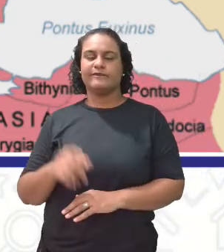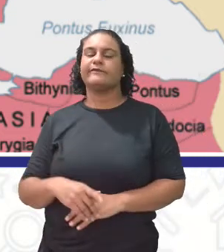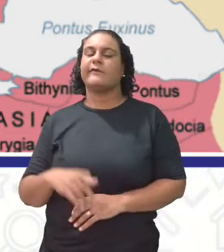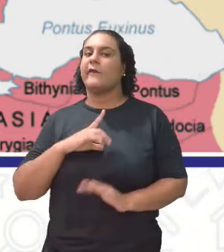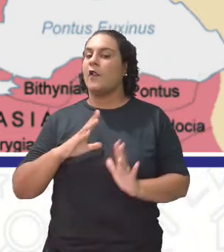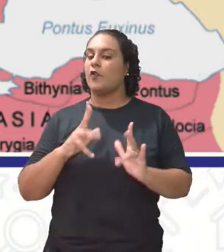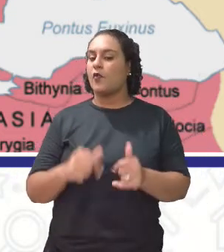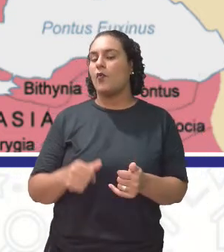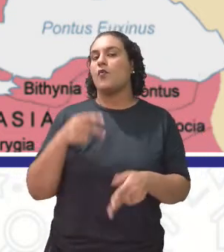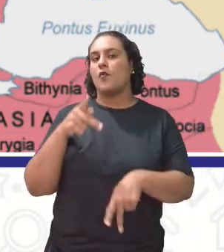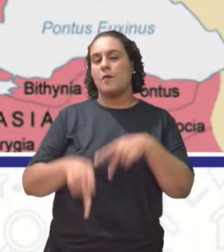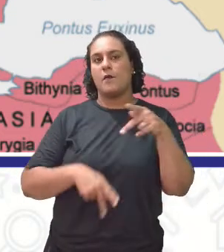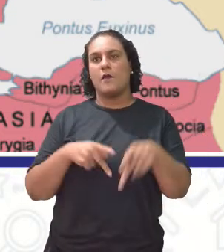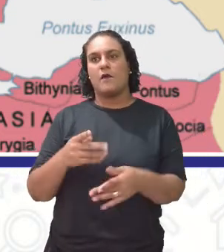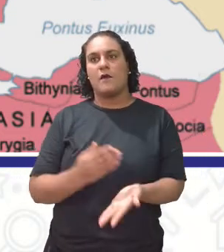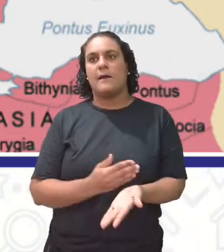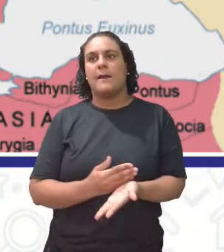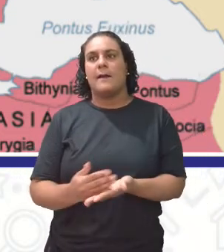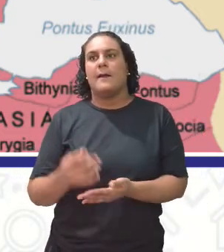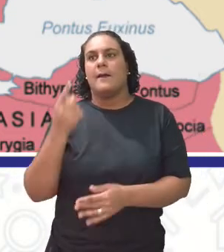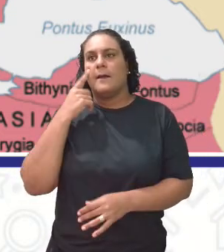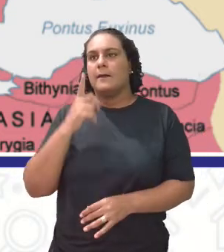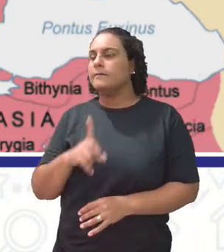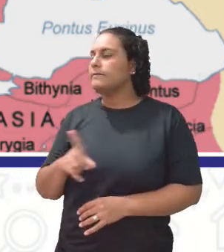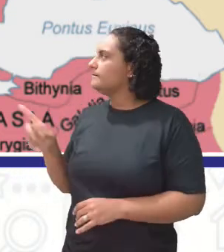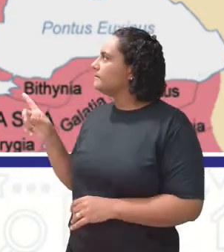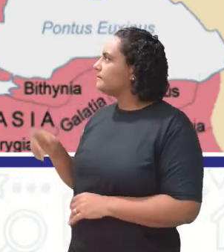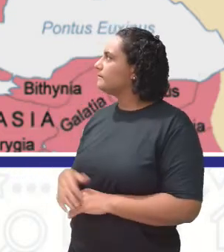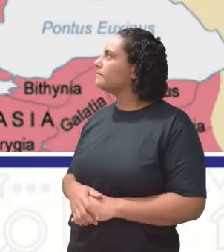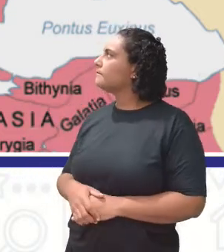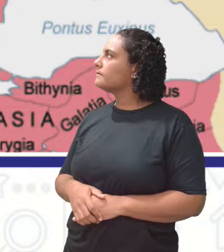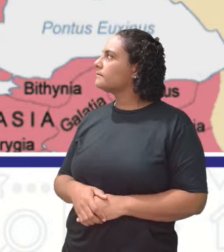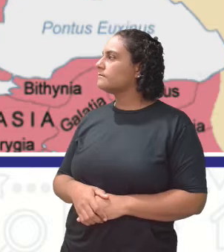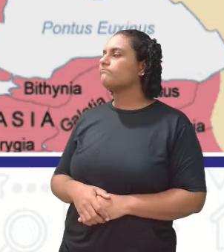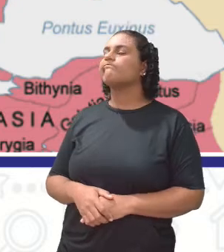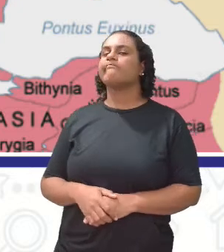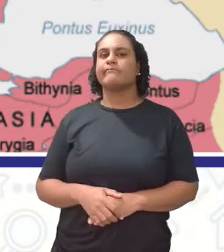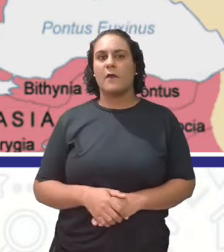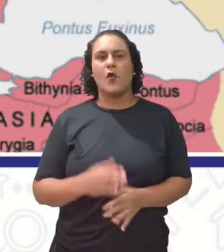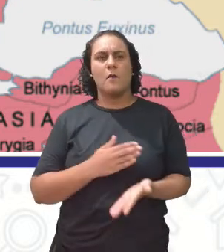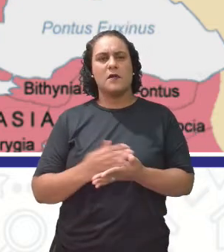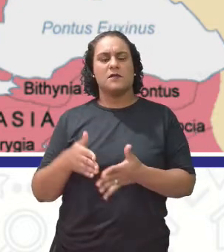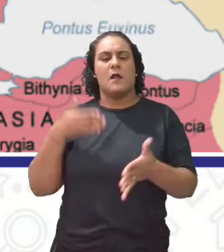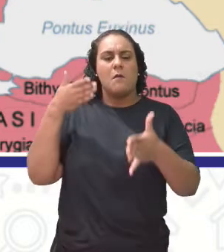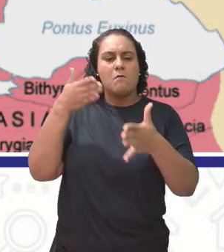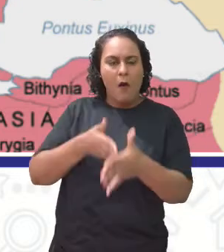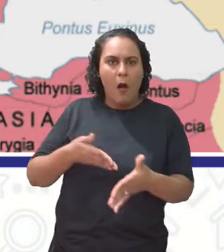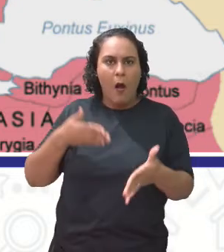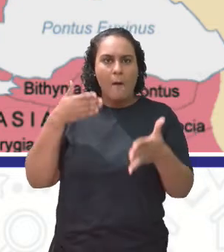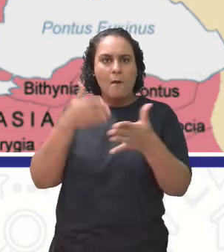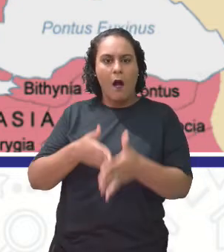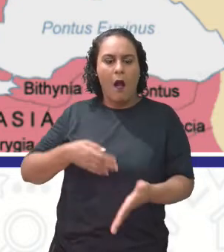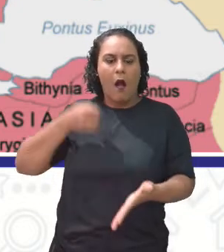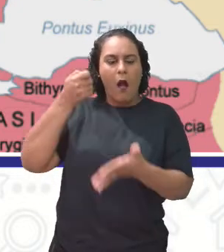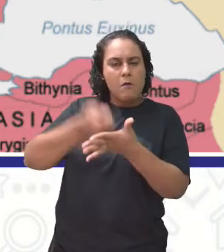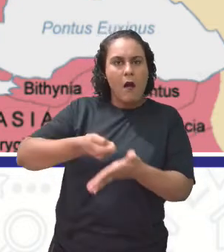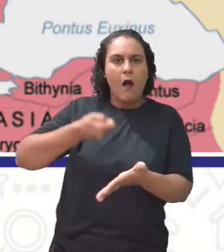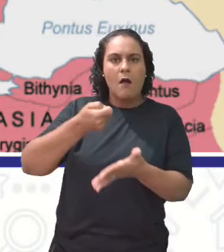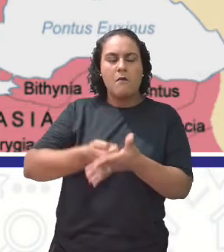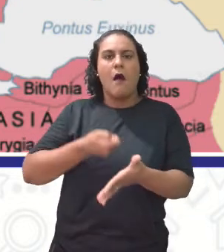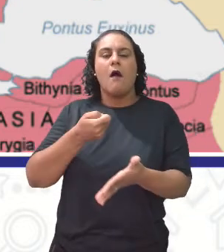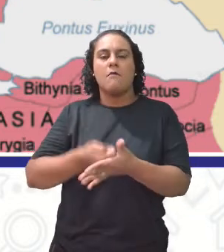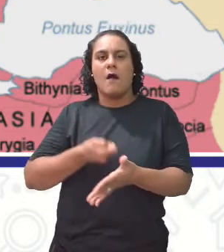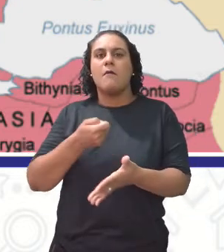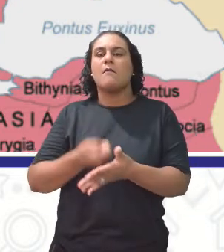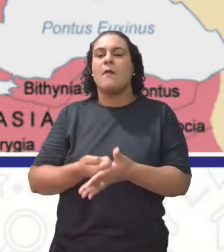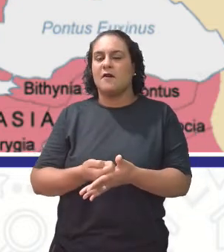esses povos, né? Que começaram, veja aqui, ó, fazer pressão sobre as fronteiras, né, do Império